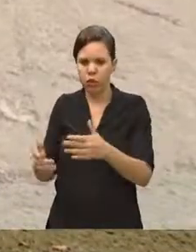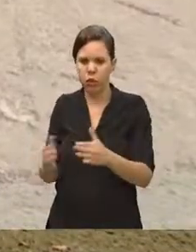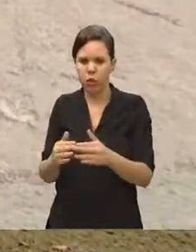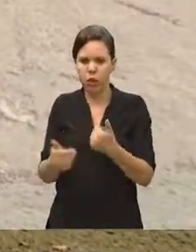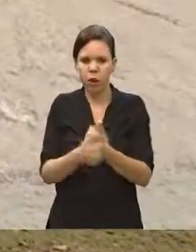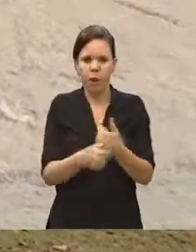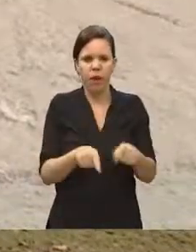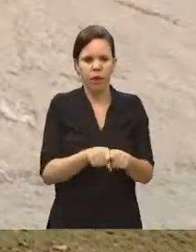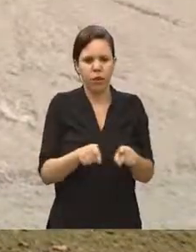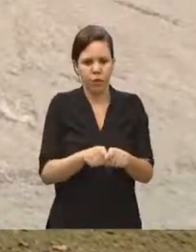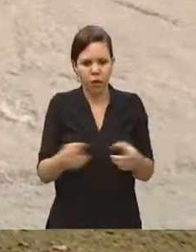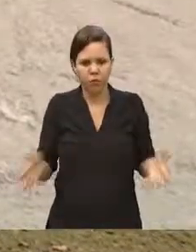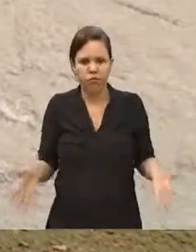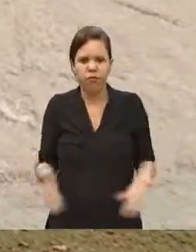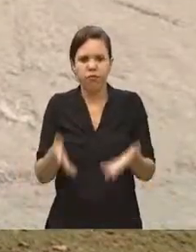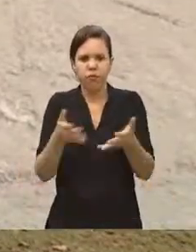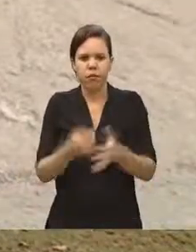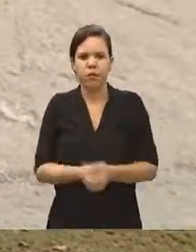que proporcionam